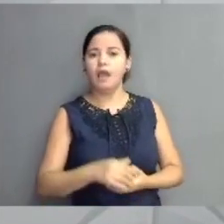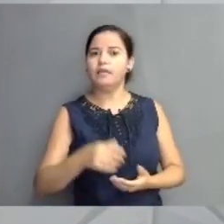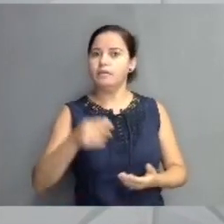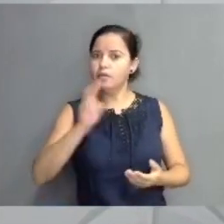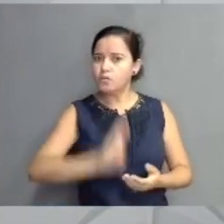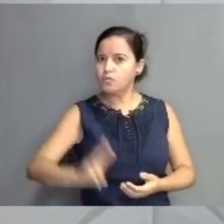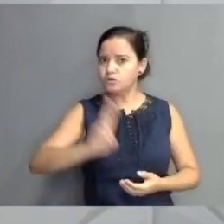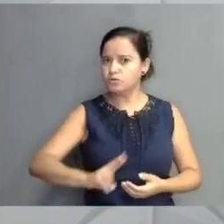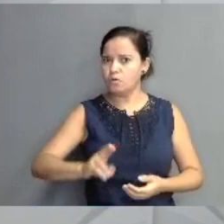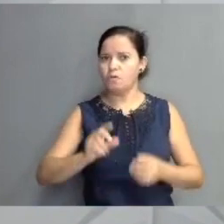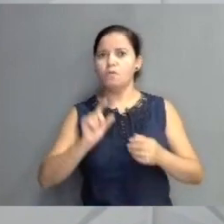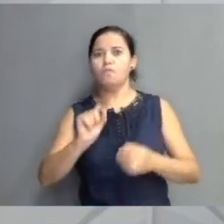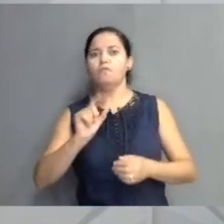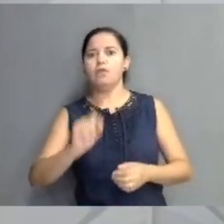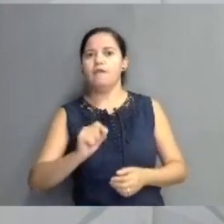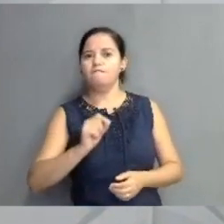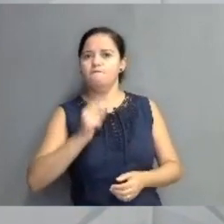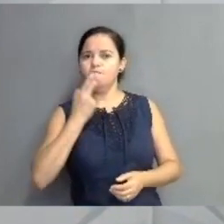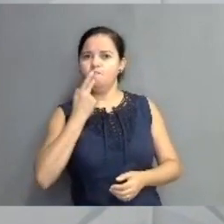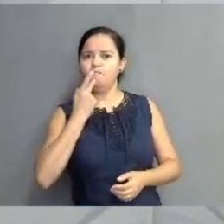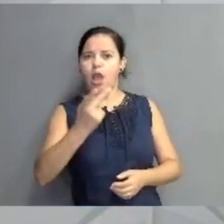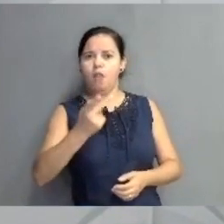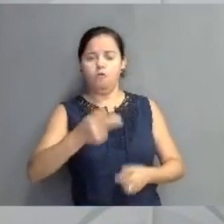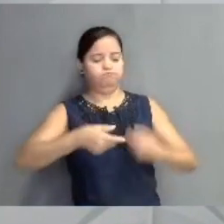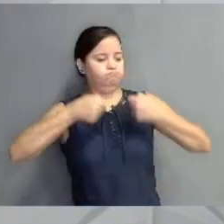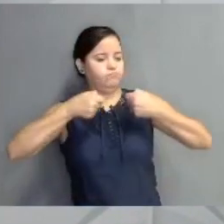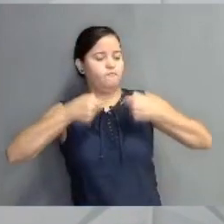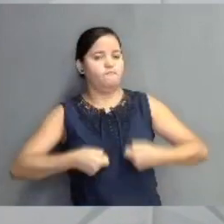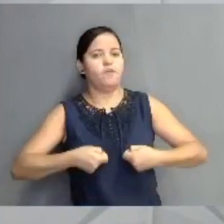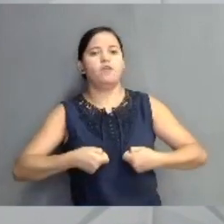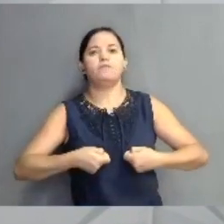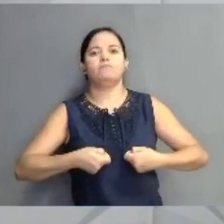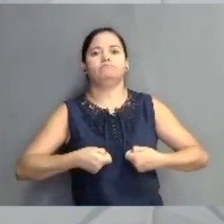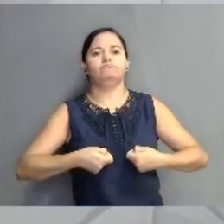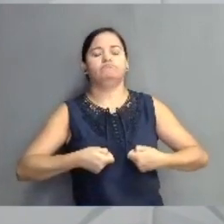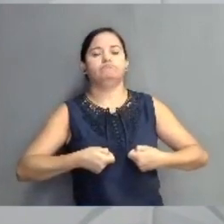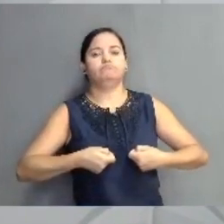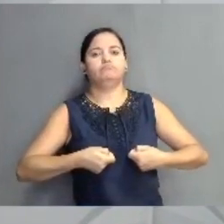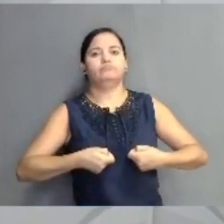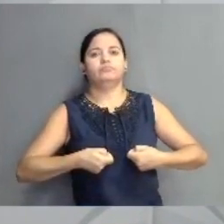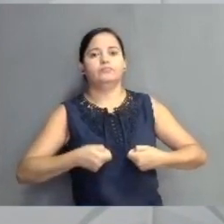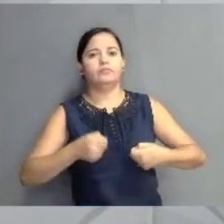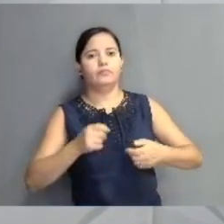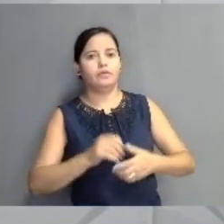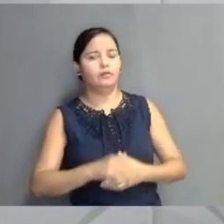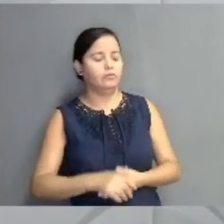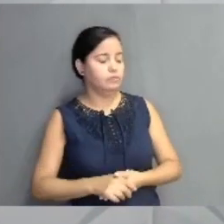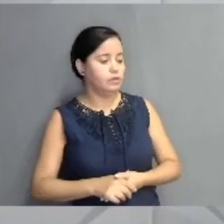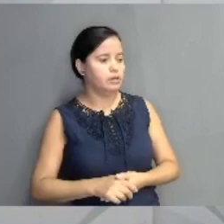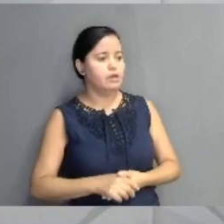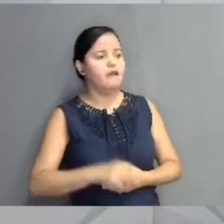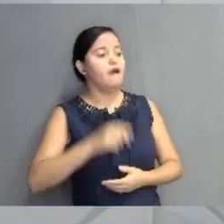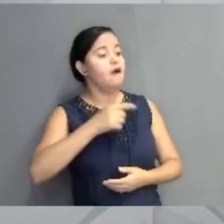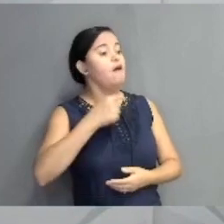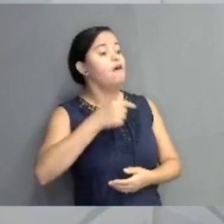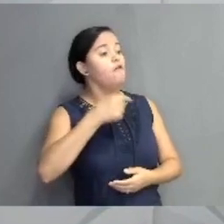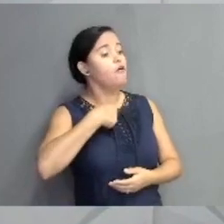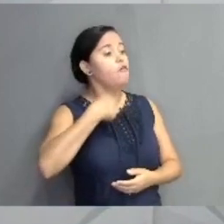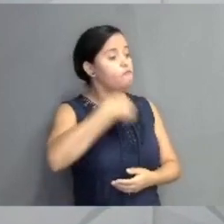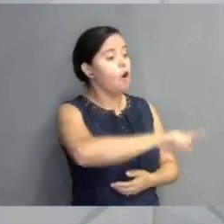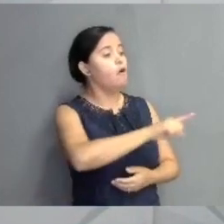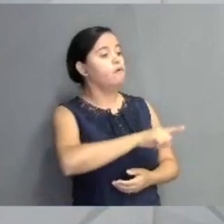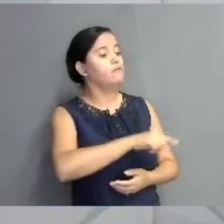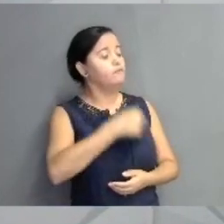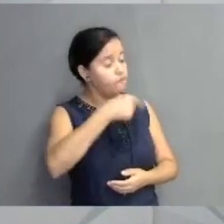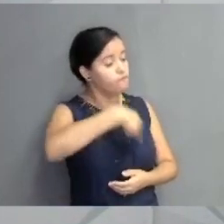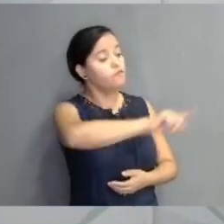Porque se ele dissesse assim para você, vá arrumar a sua cama, sou eu que estou mandando. ele fugia desse argumento, porque ele não é autoridade. Mas